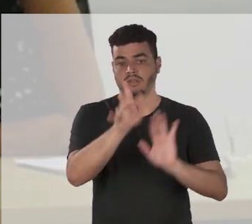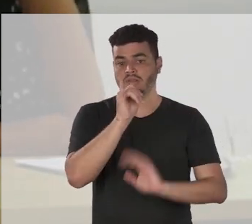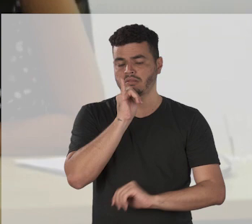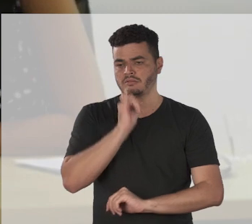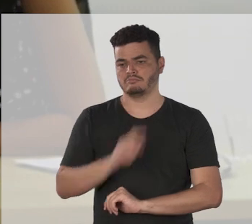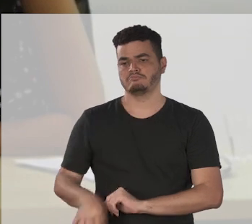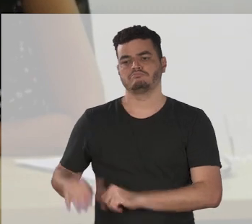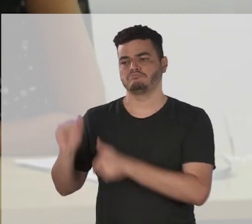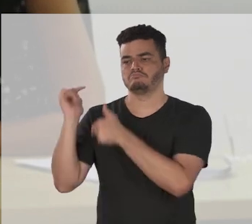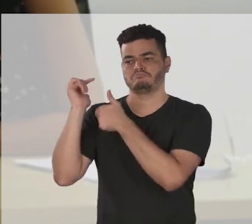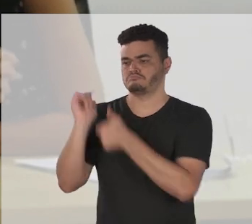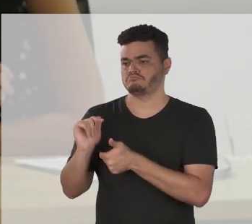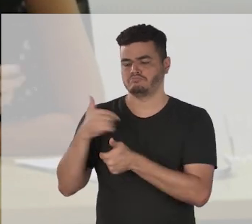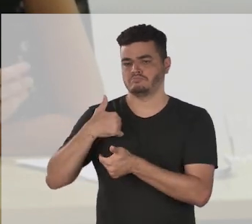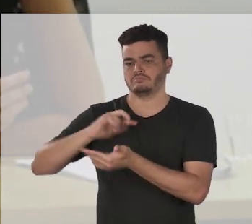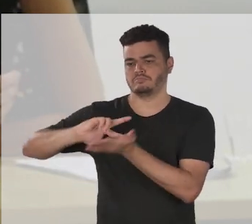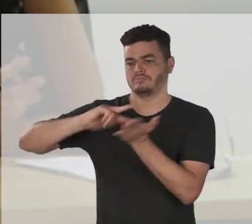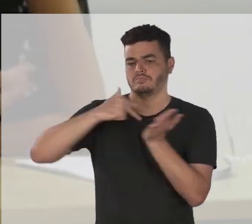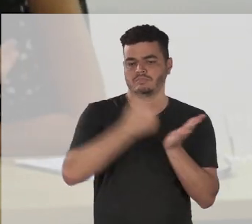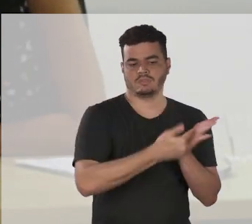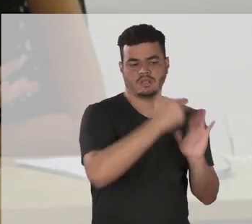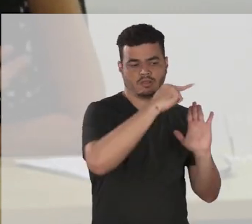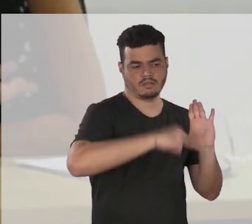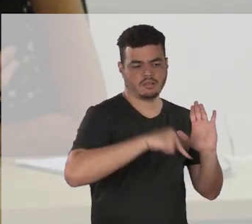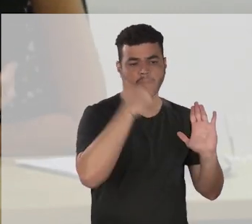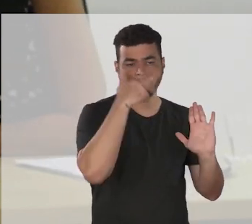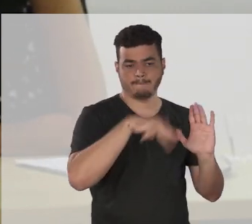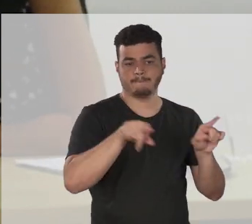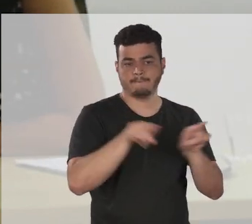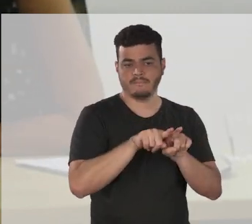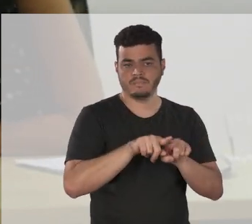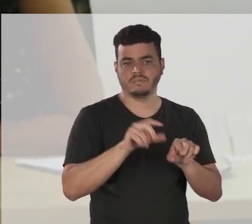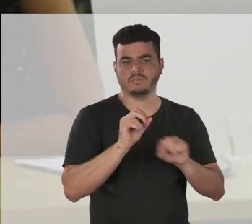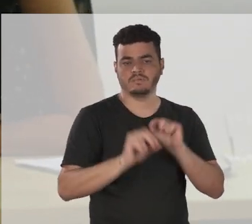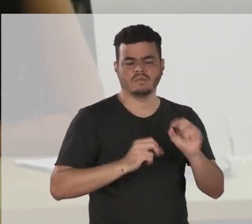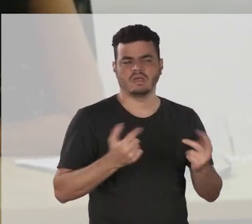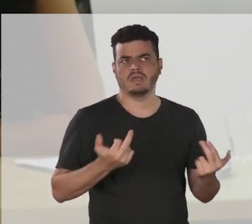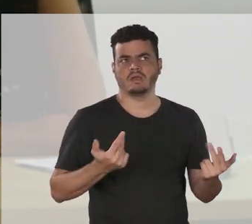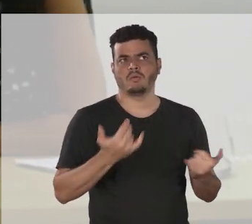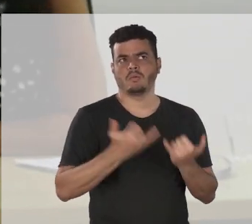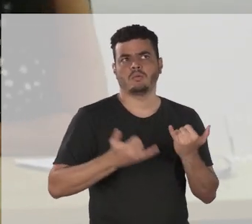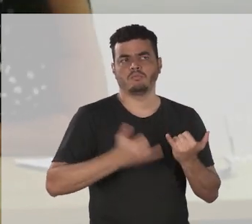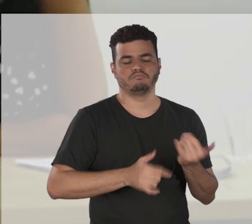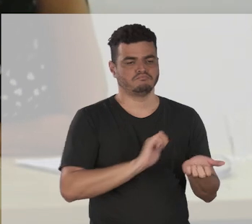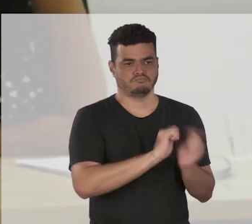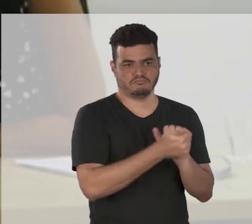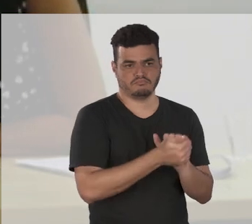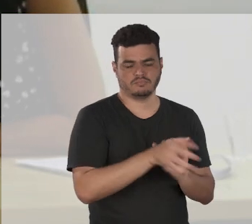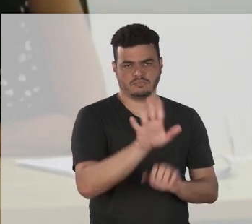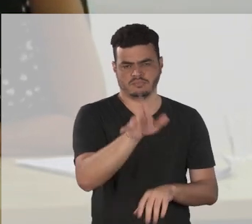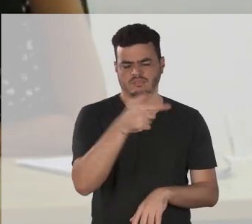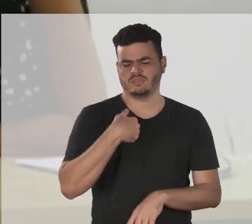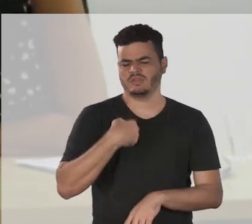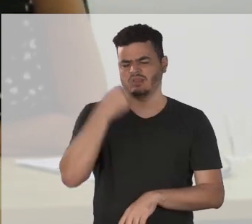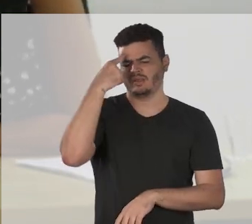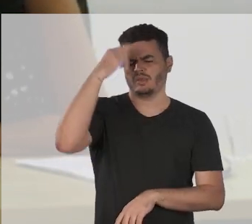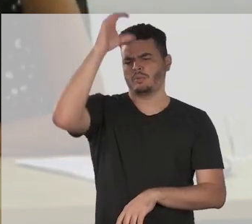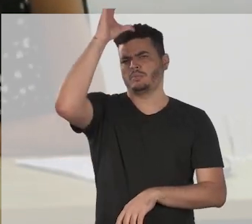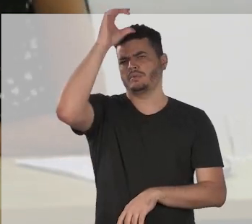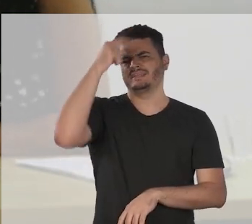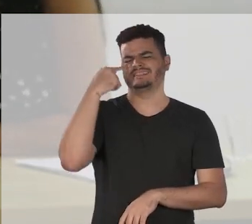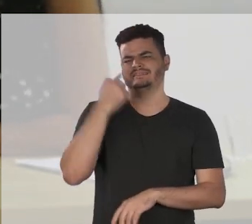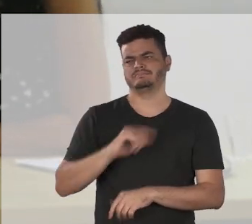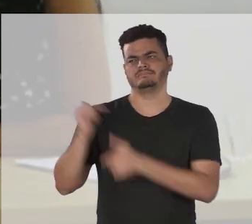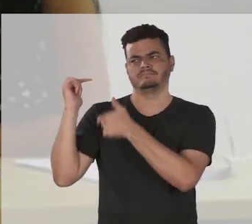uma interpretação desse texto, né? Então, eu muitas vezes me pergunto isso quando adaptado essa obra, ou